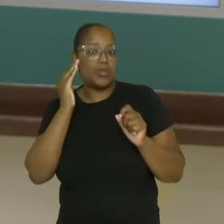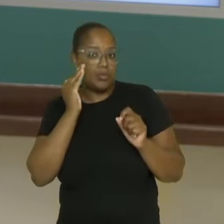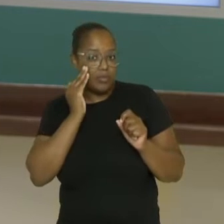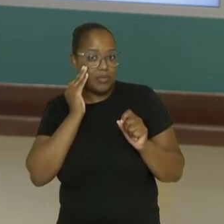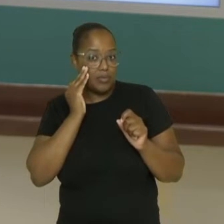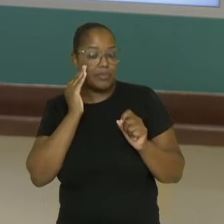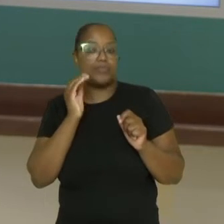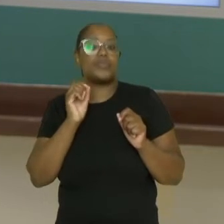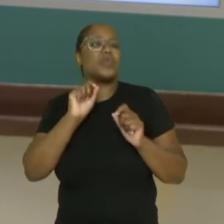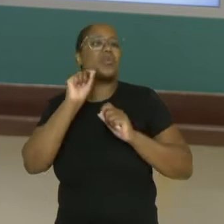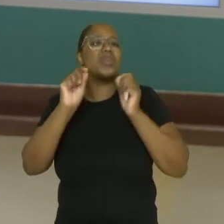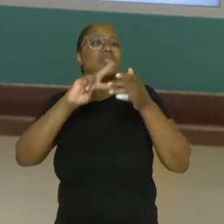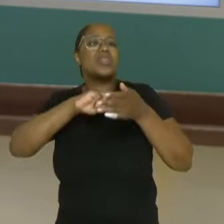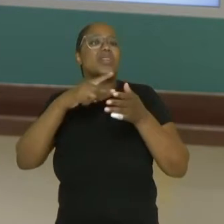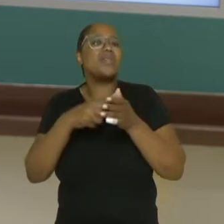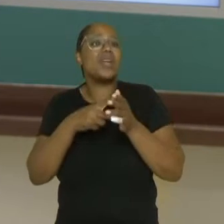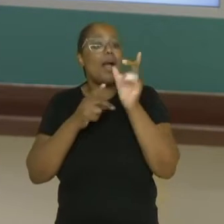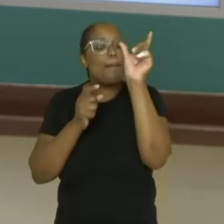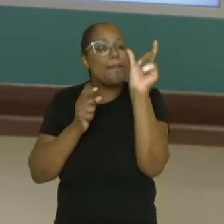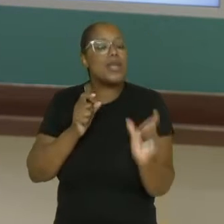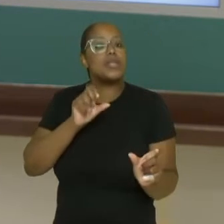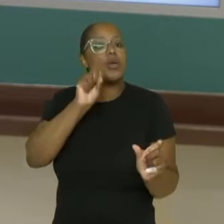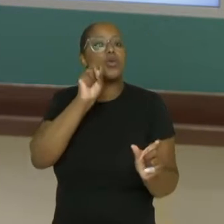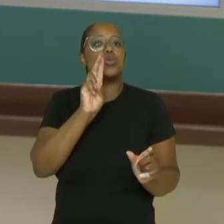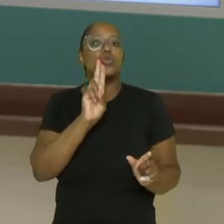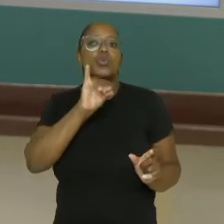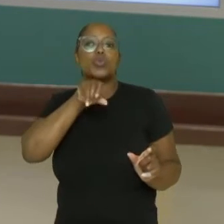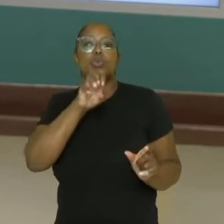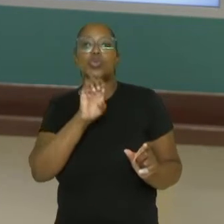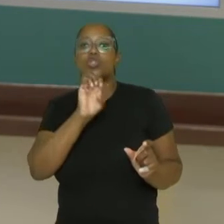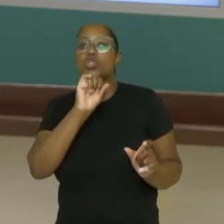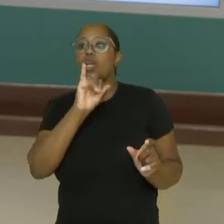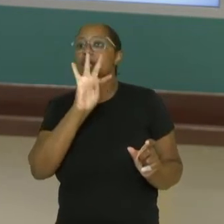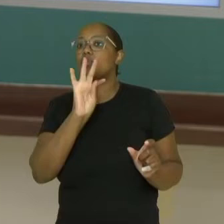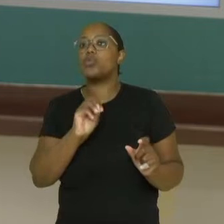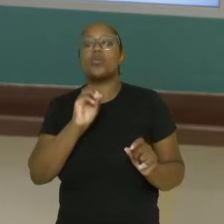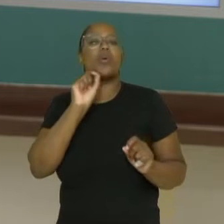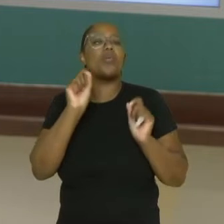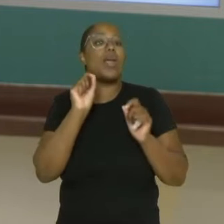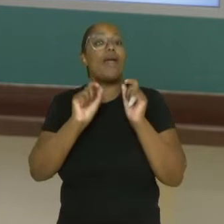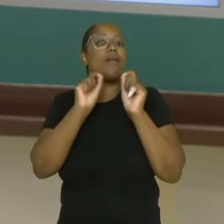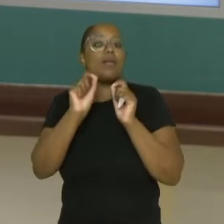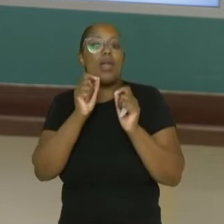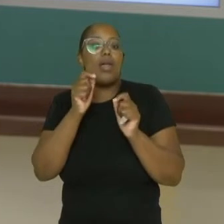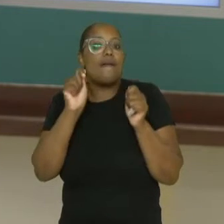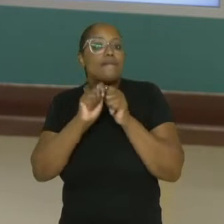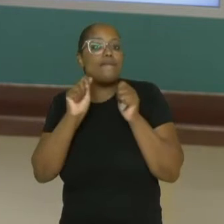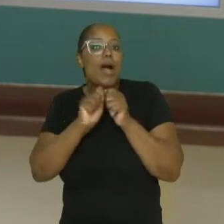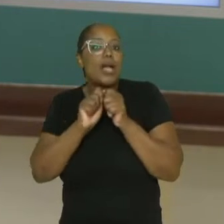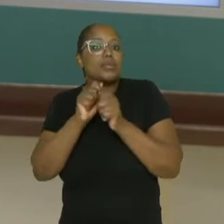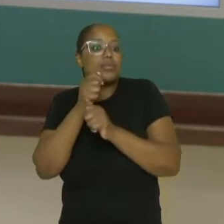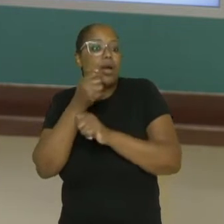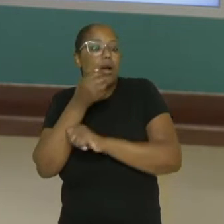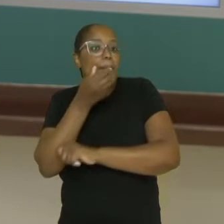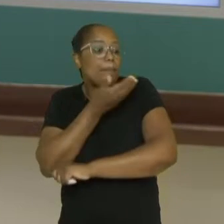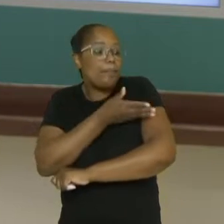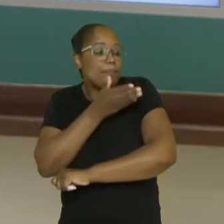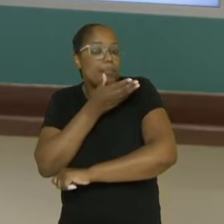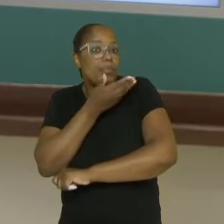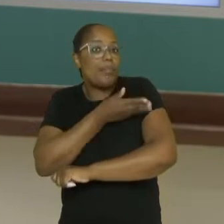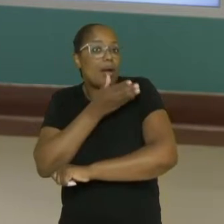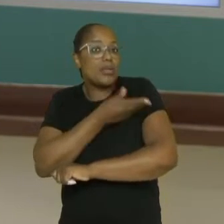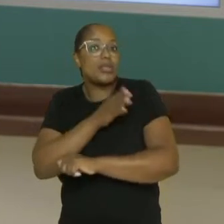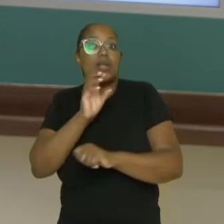O que é o sujeito exatamente, né? O sujeito é quem pratica, sofre ação, sobre quem